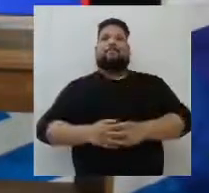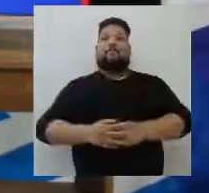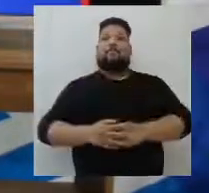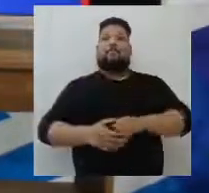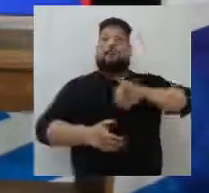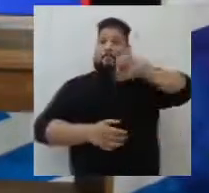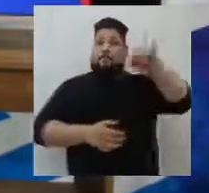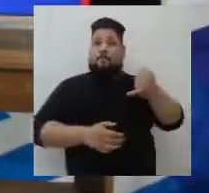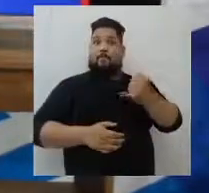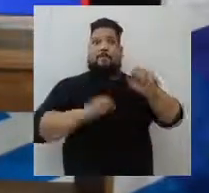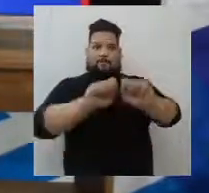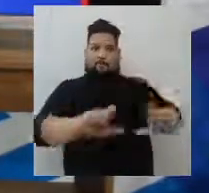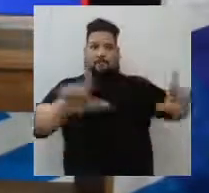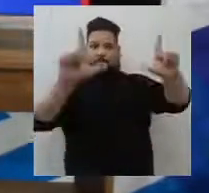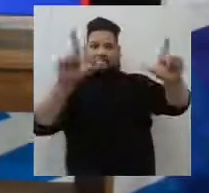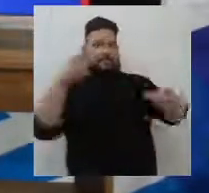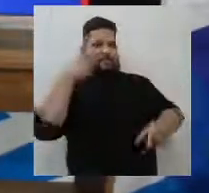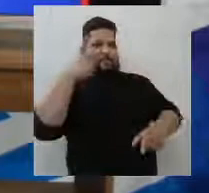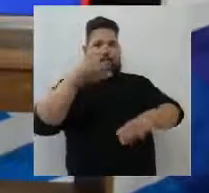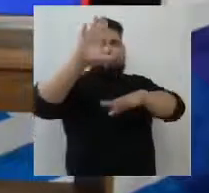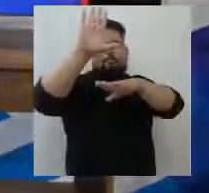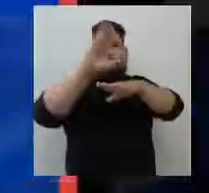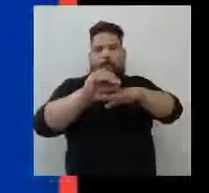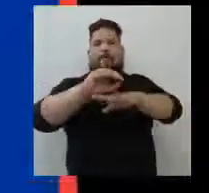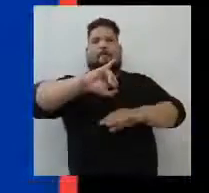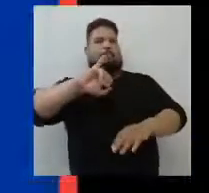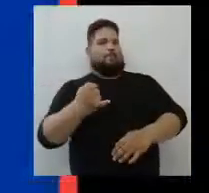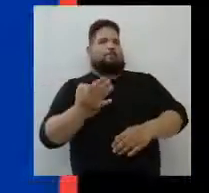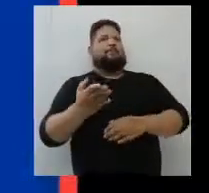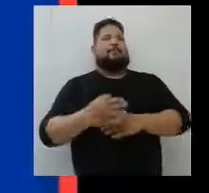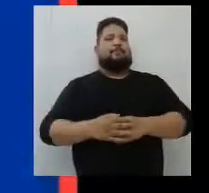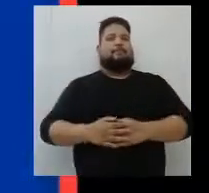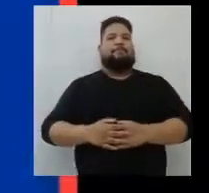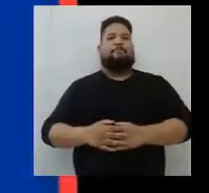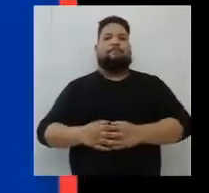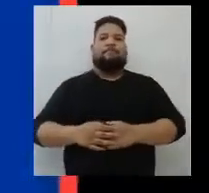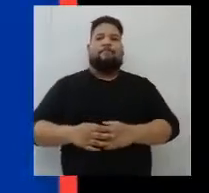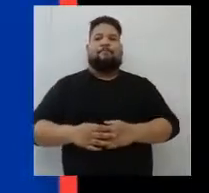aí esse primeiro slide. Tira um print. Tá? Então, olha aí.